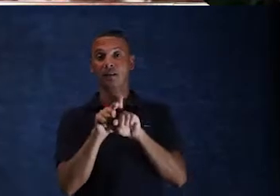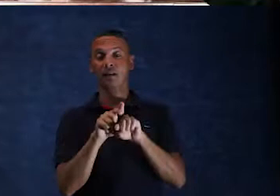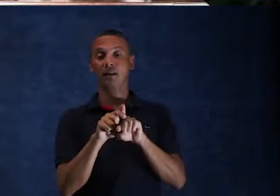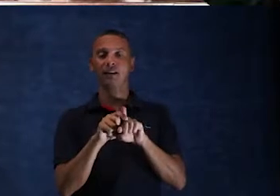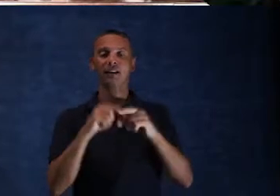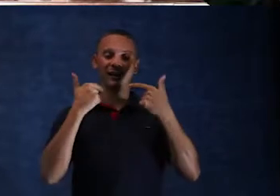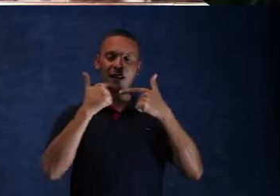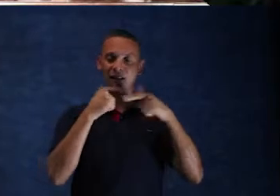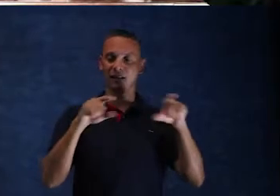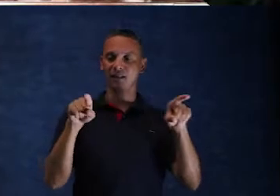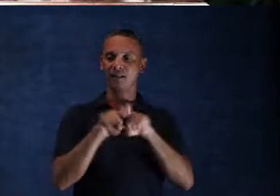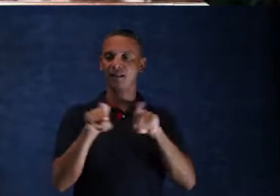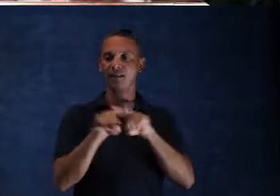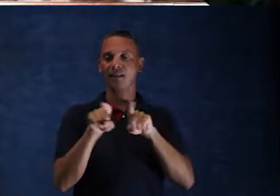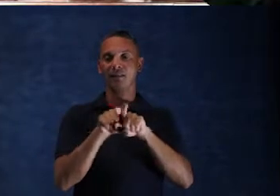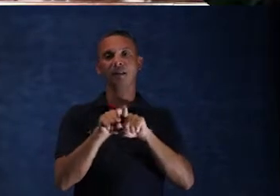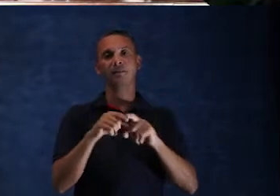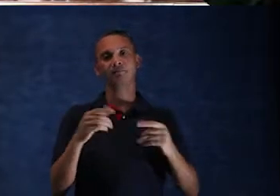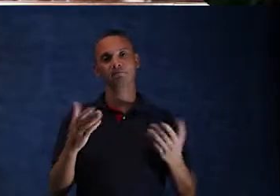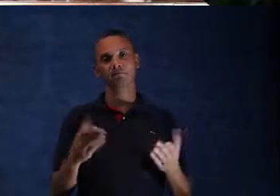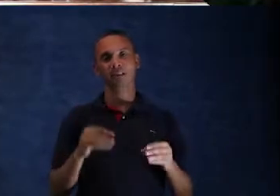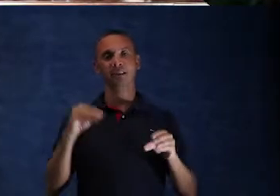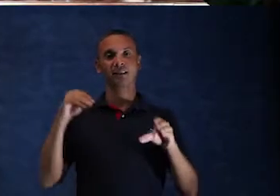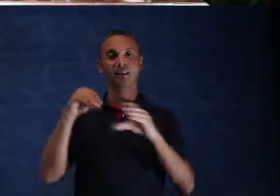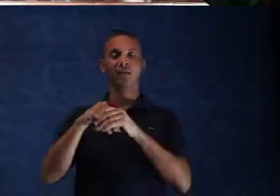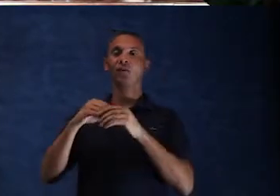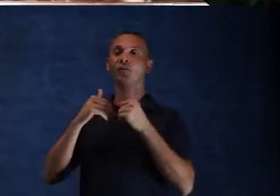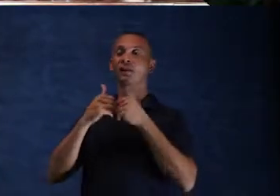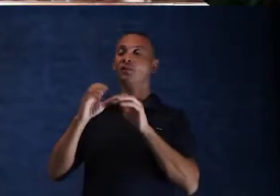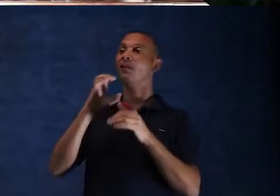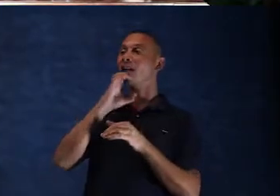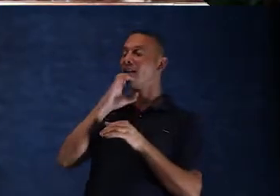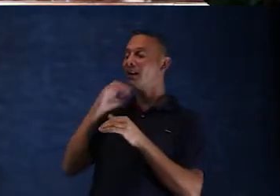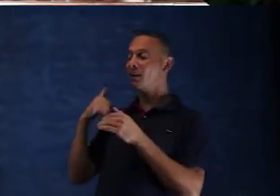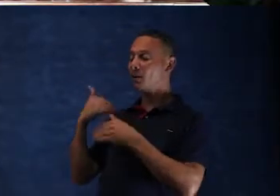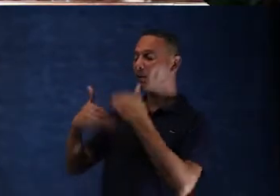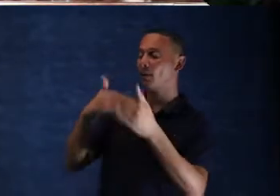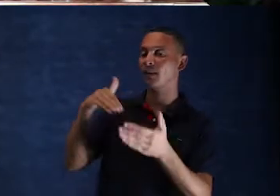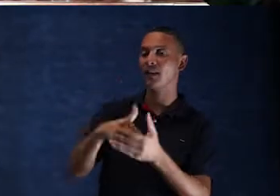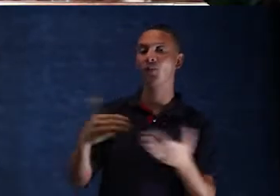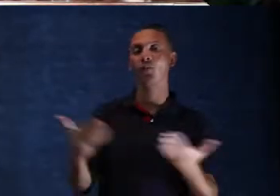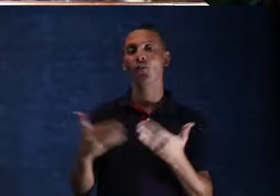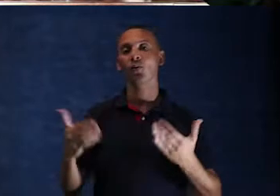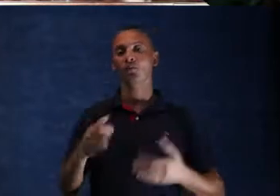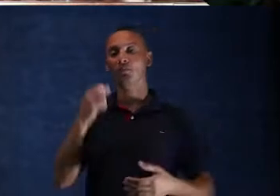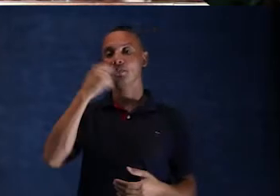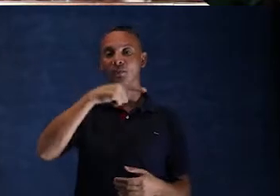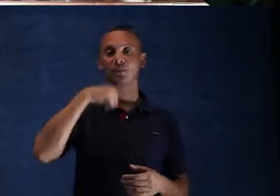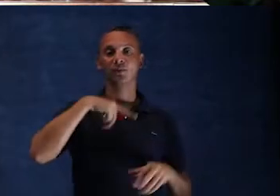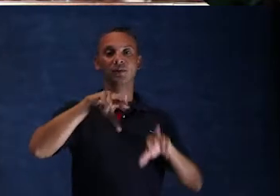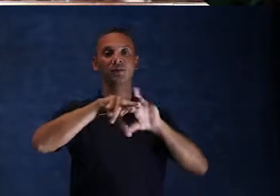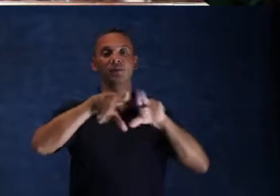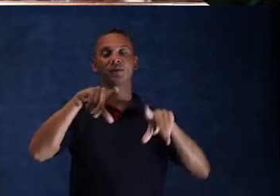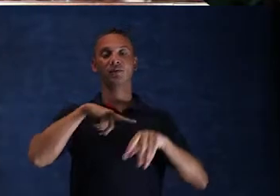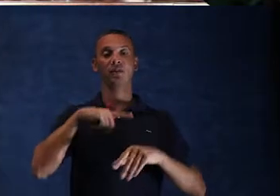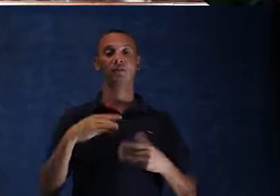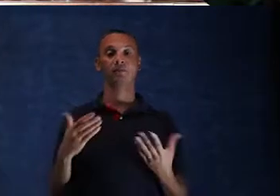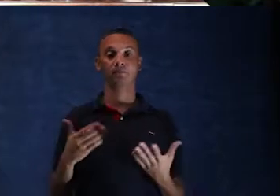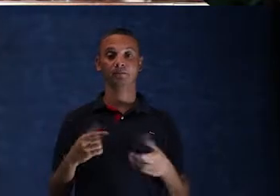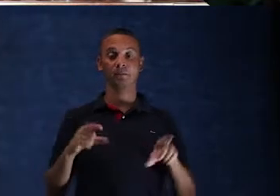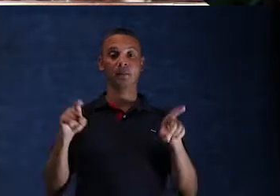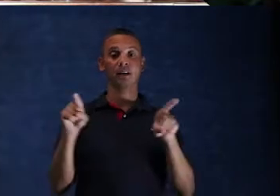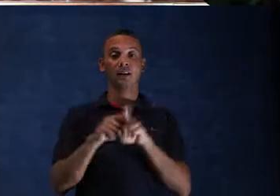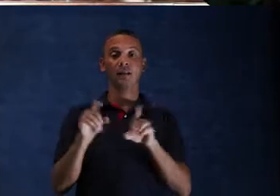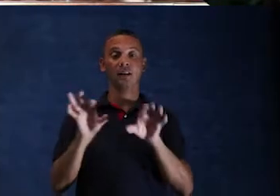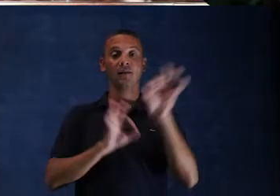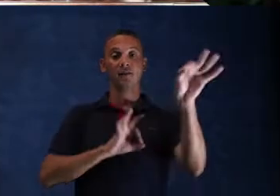também, desde a Carta de Calim. Né? O humor é também esse viés, essa dobradiça, né? E a forma